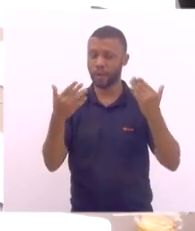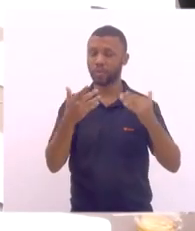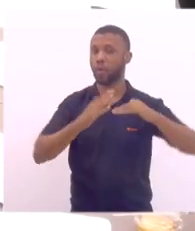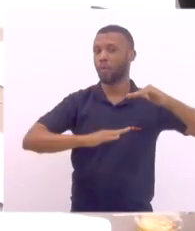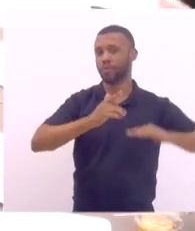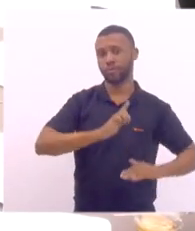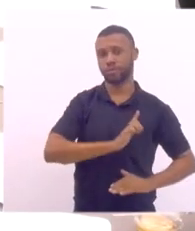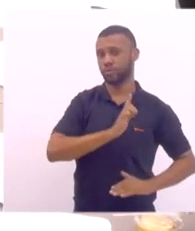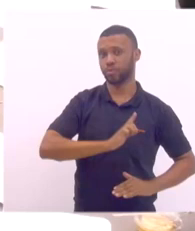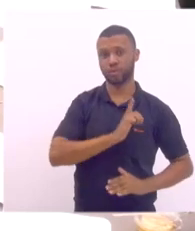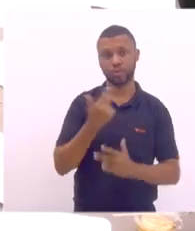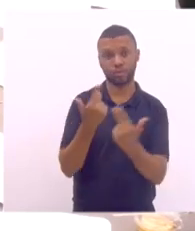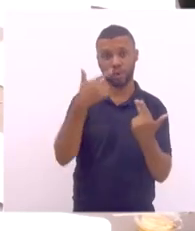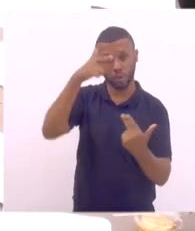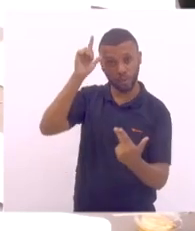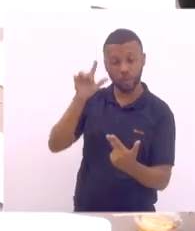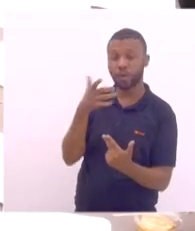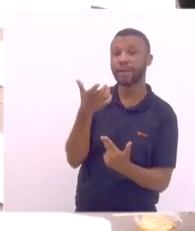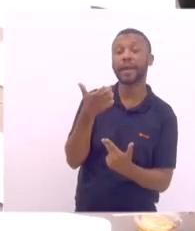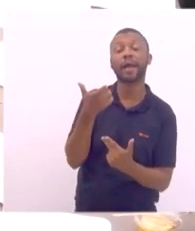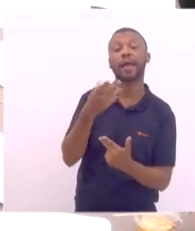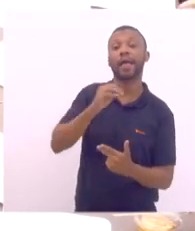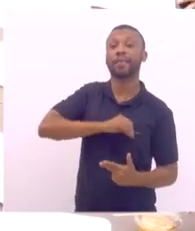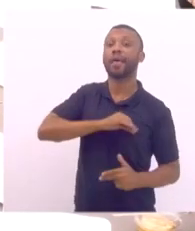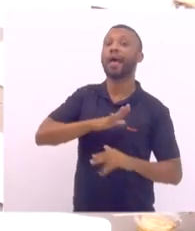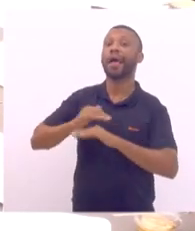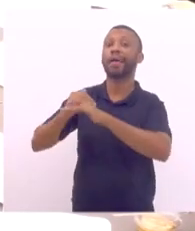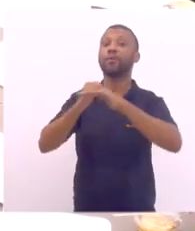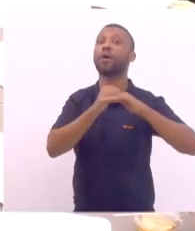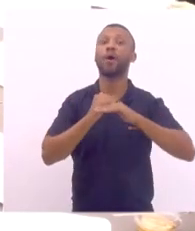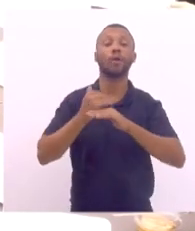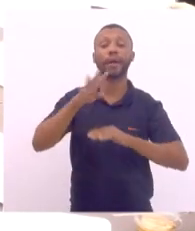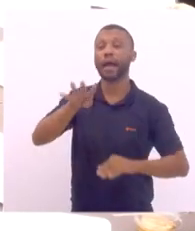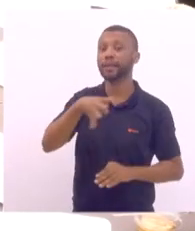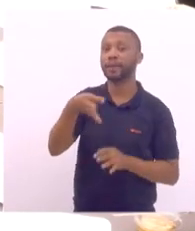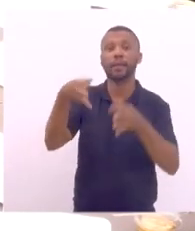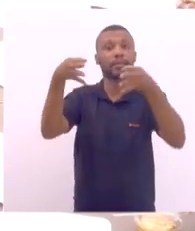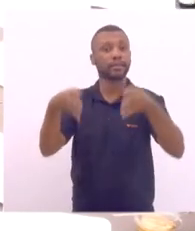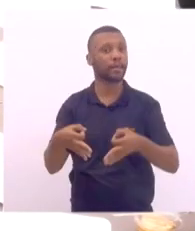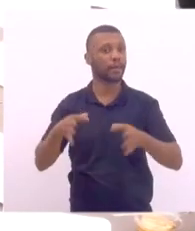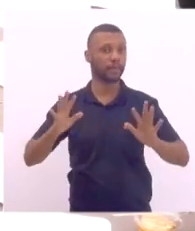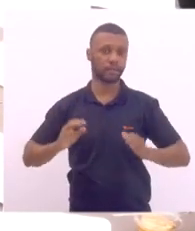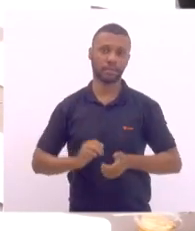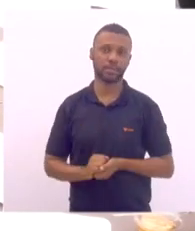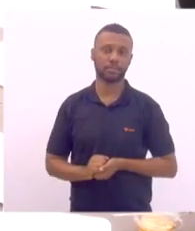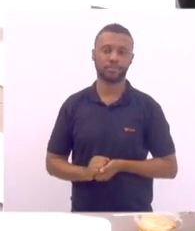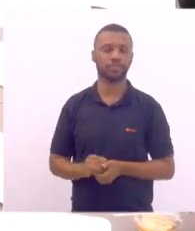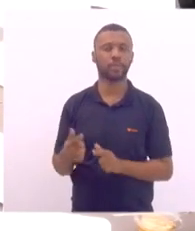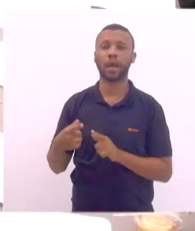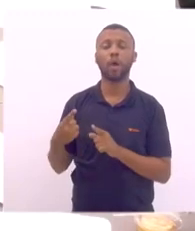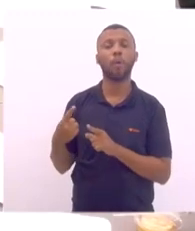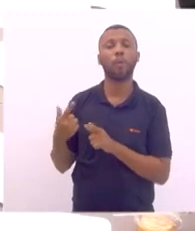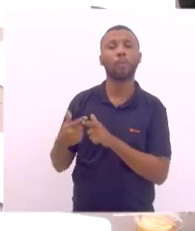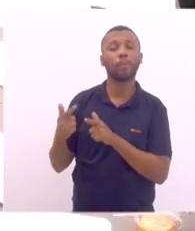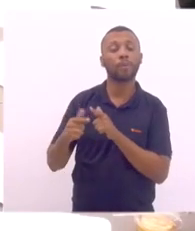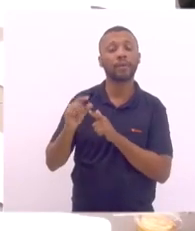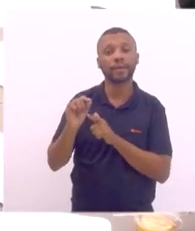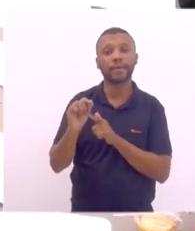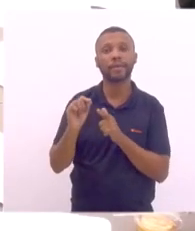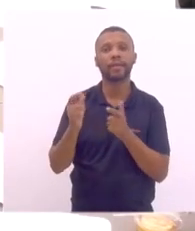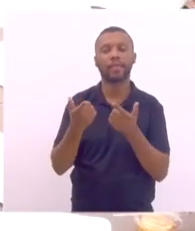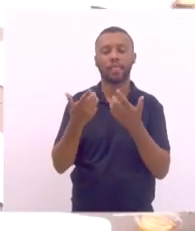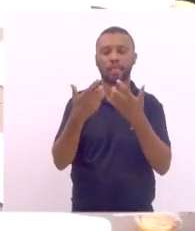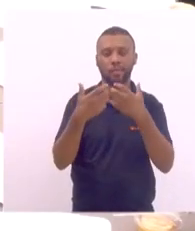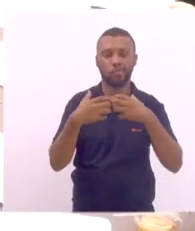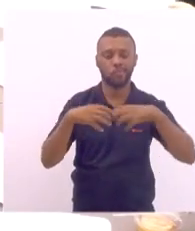e a gente só queria ganhar igual aos gestores, que é a tabela correta. Porque a questão é que de deflacionar a tabela, porque a